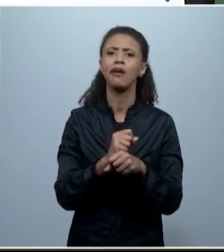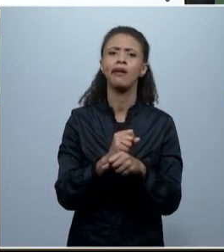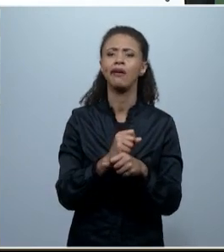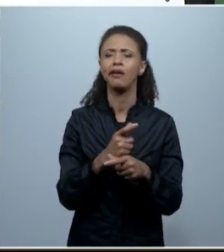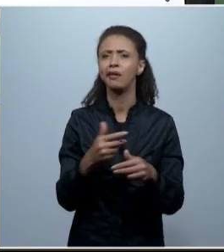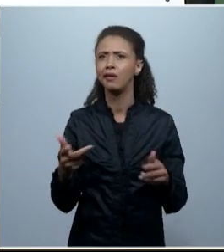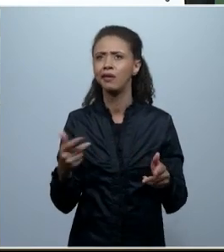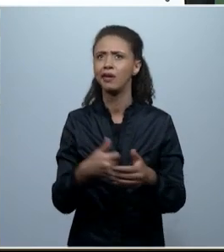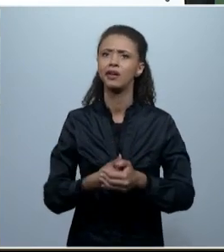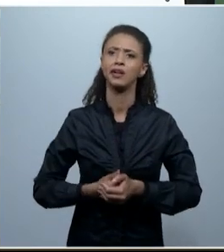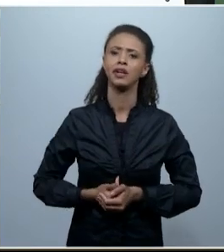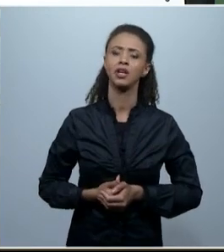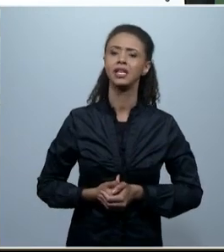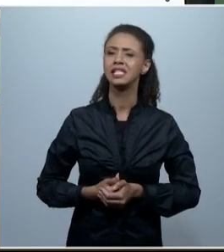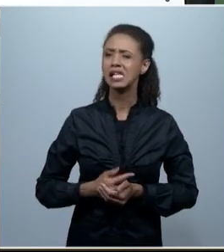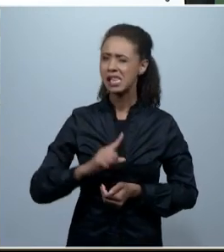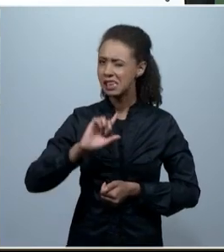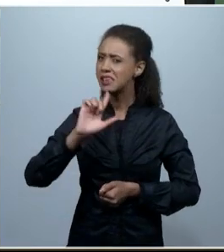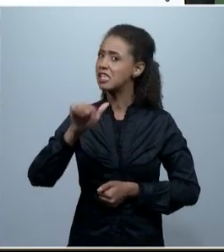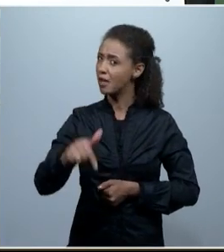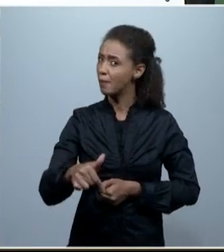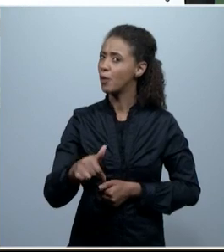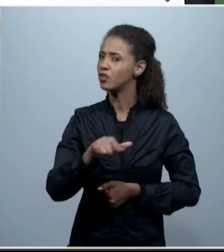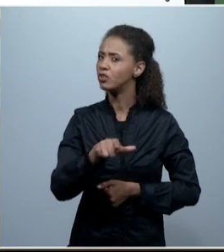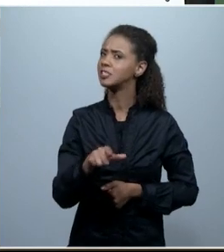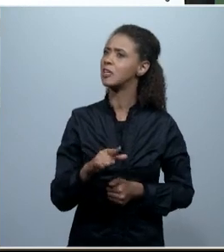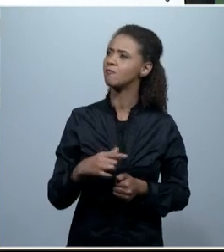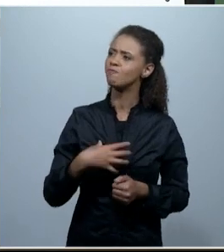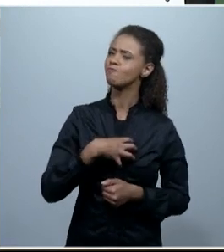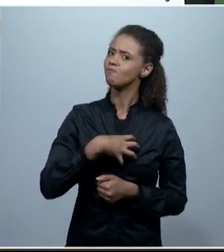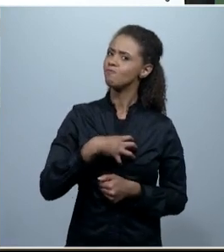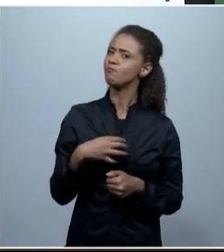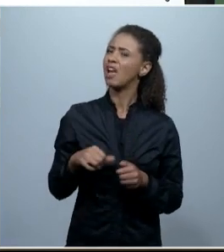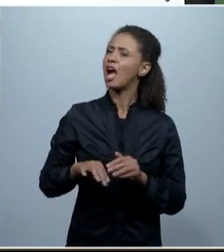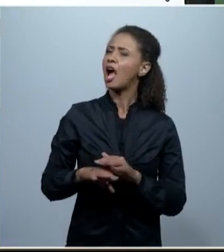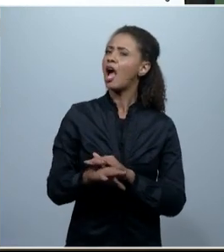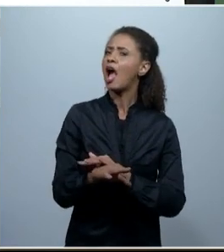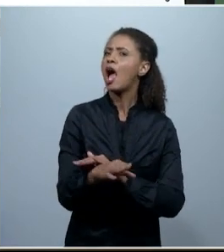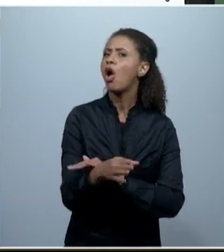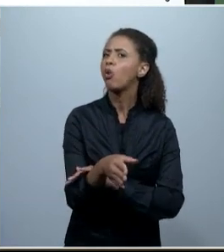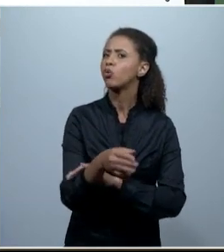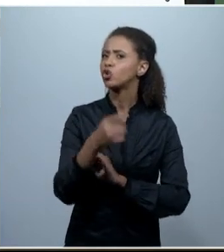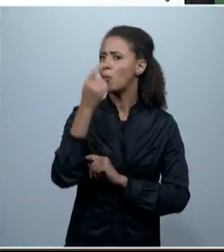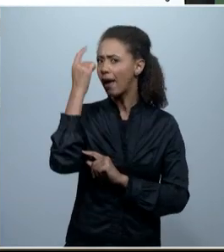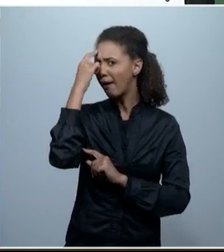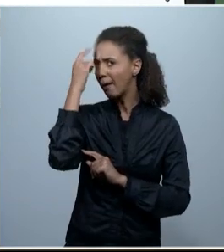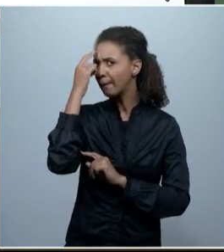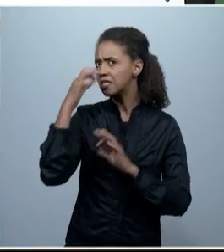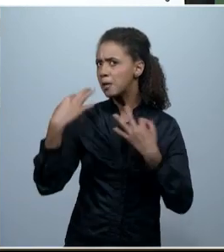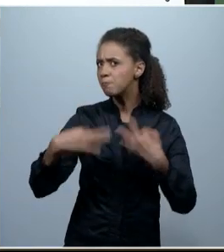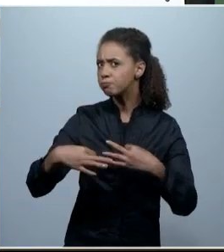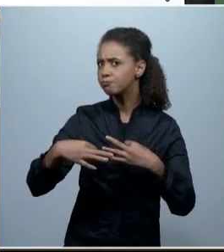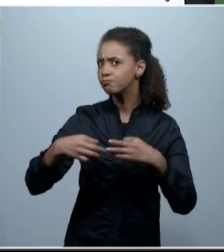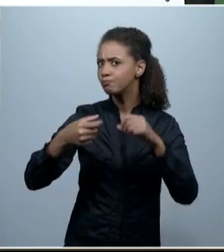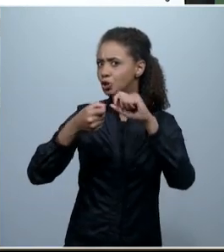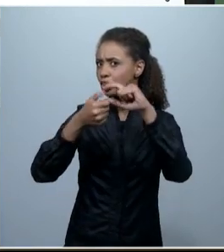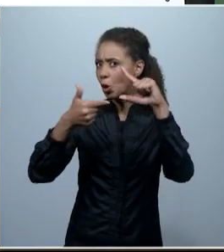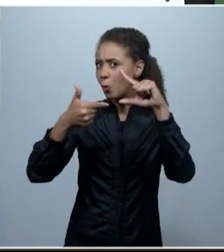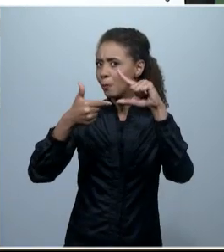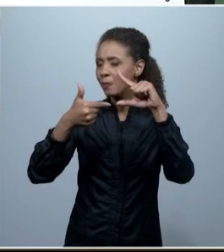é provável que depois que você acostuma fazer esses exercícios ea pensar desse jeito geométrico uma uma